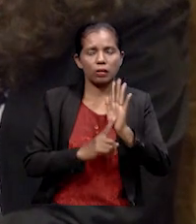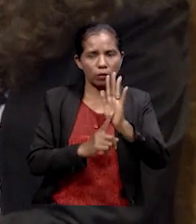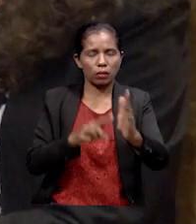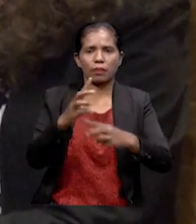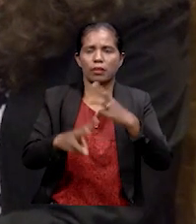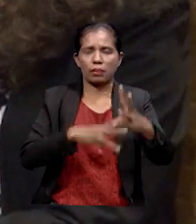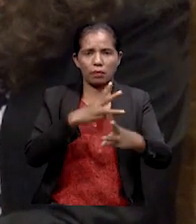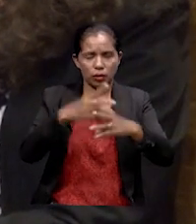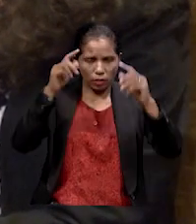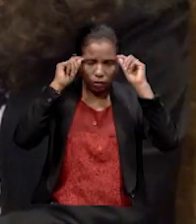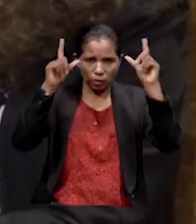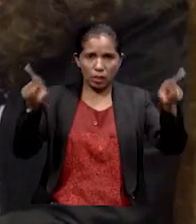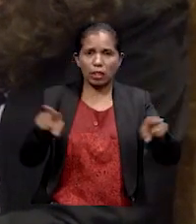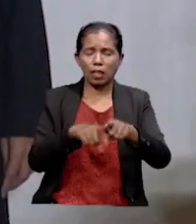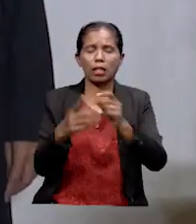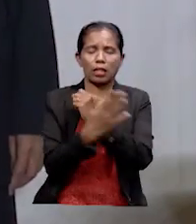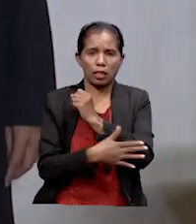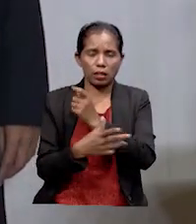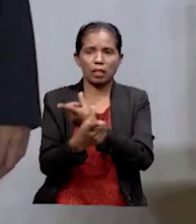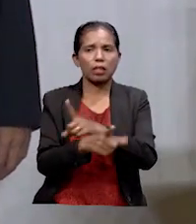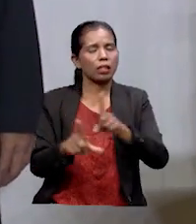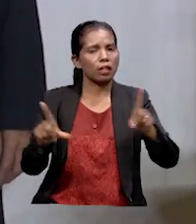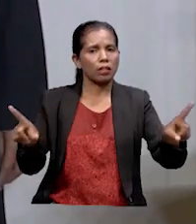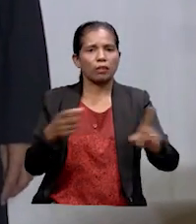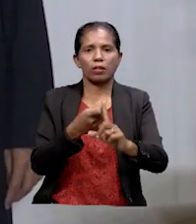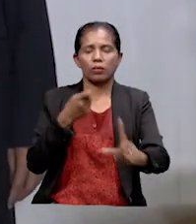katak, Timor-Leste no dar nação nebel livre, husi conflito.